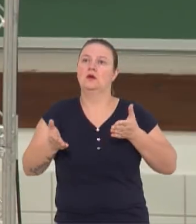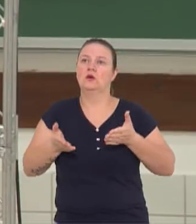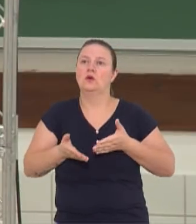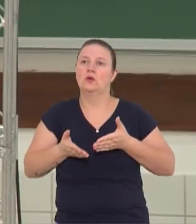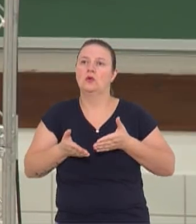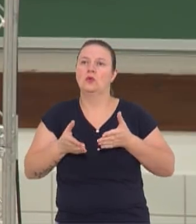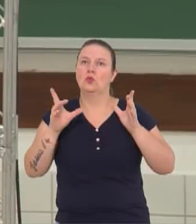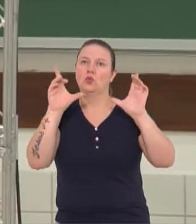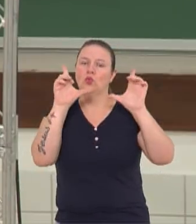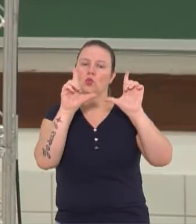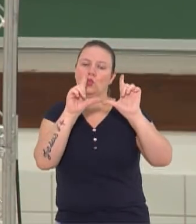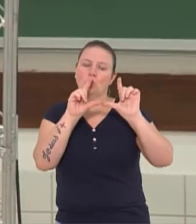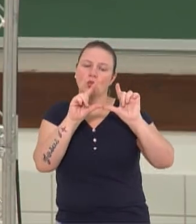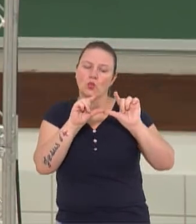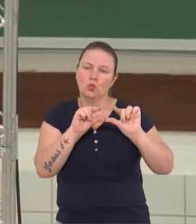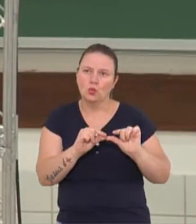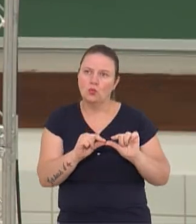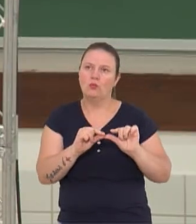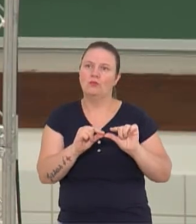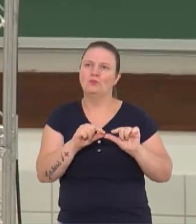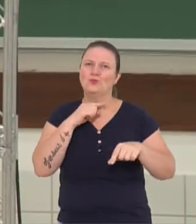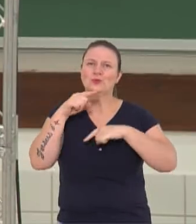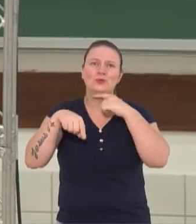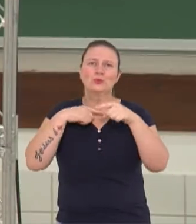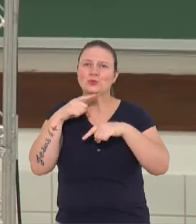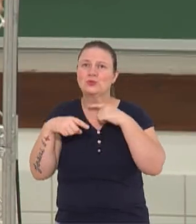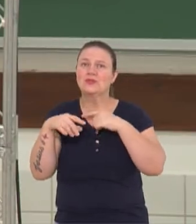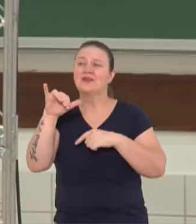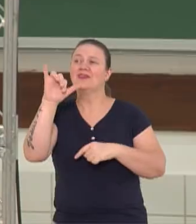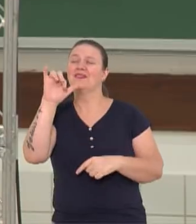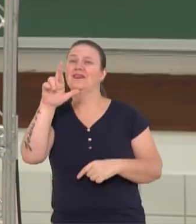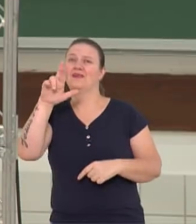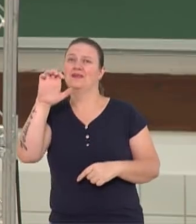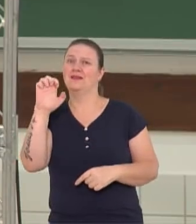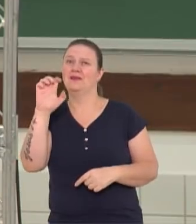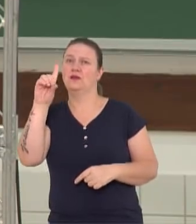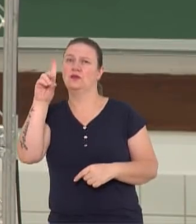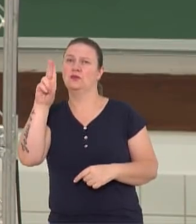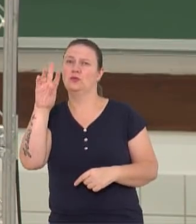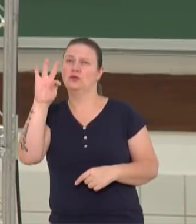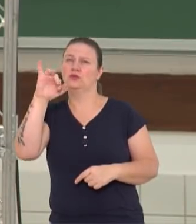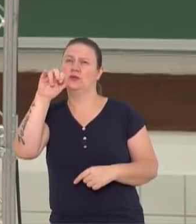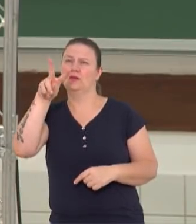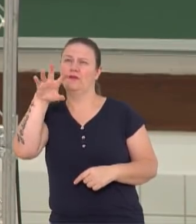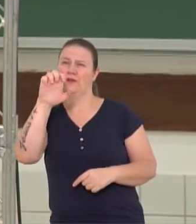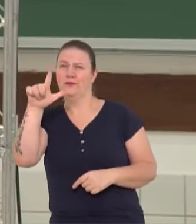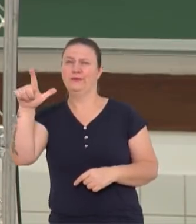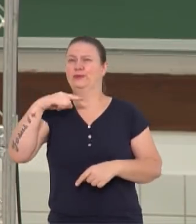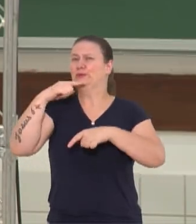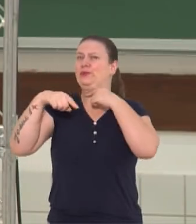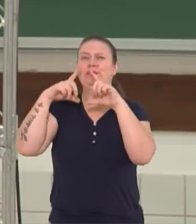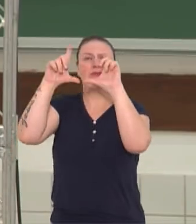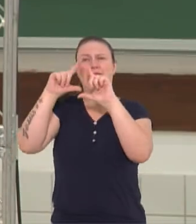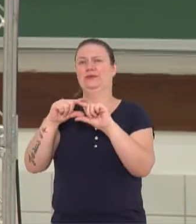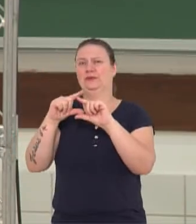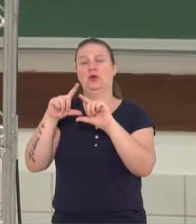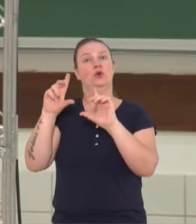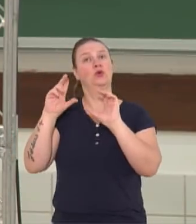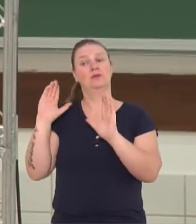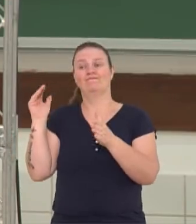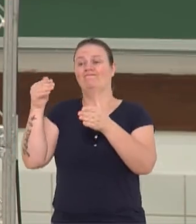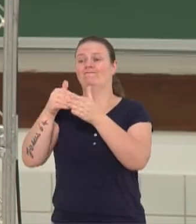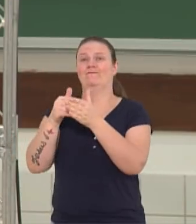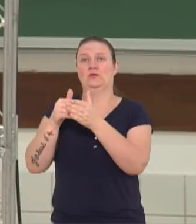Irredutível vem da ideia de que eu não consigo reduzir mais. Ou seja, eu já cheguei no menor valor